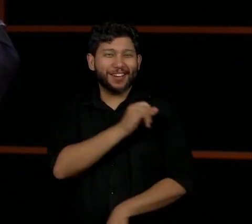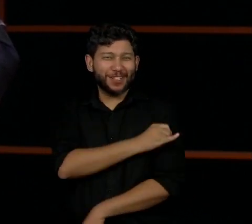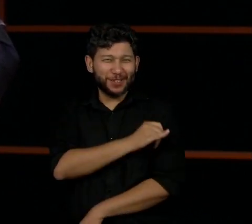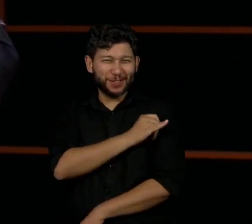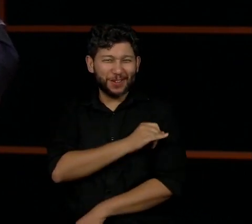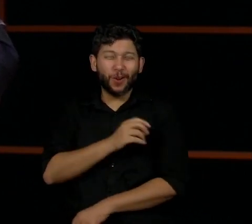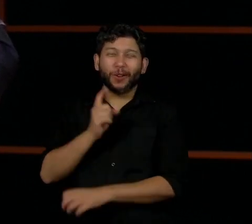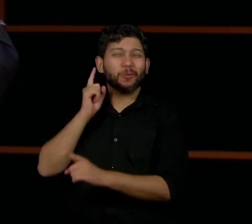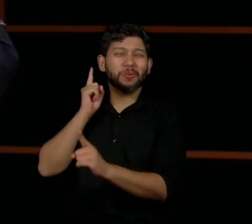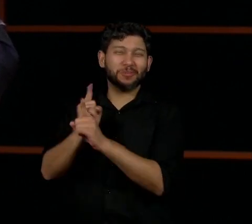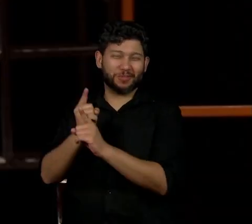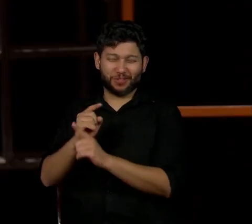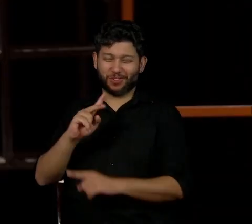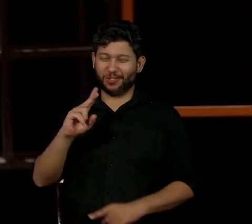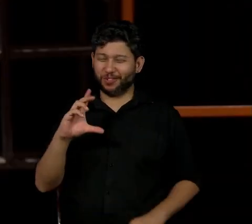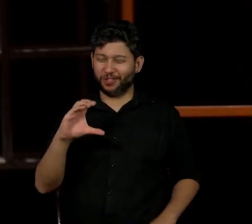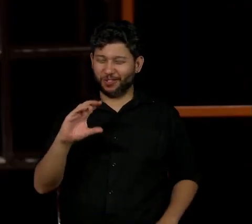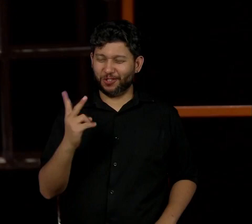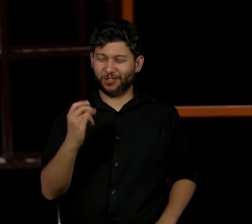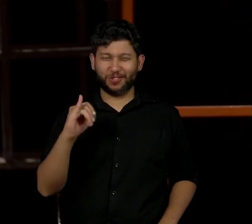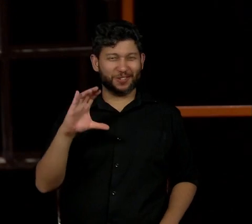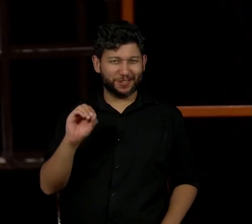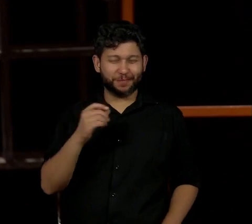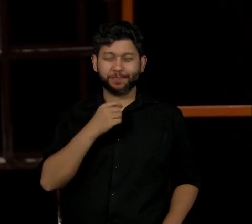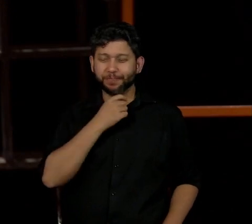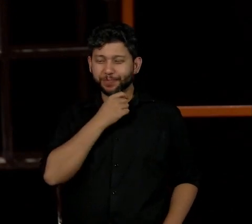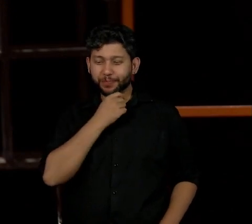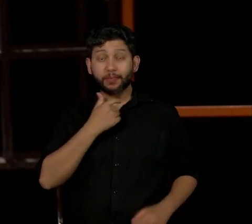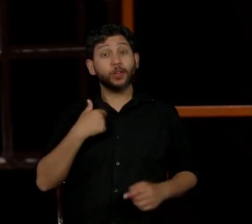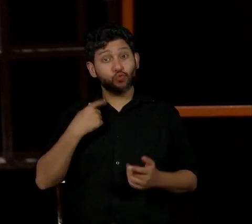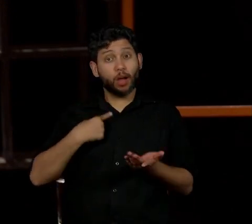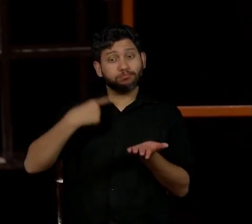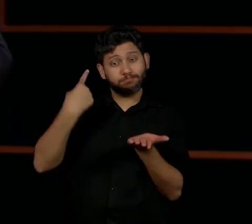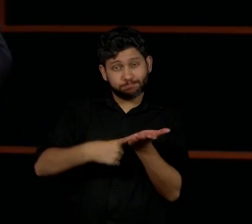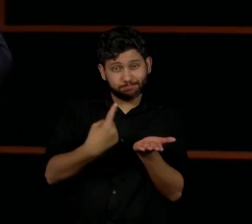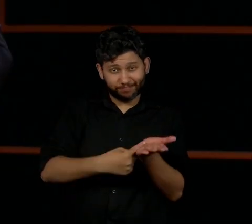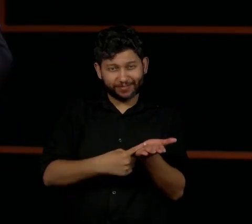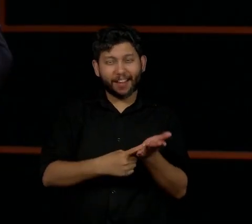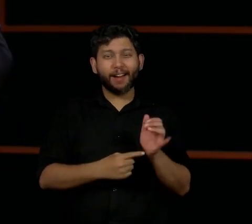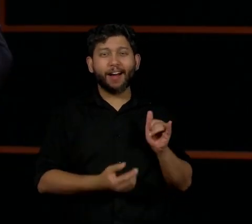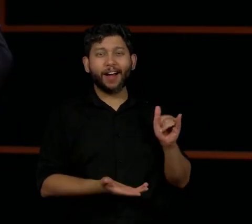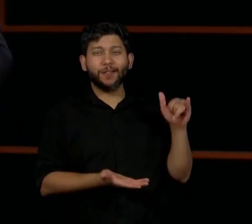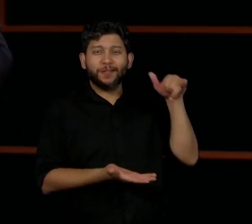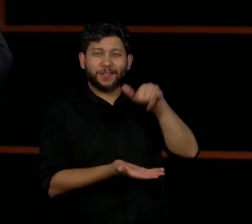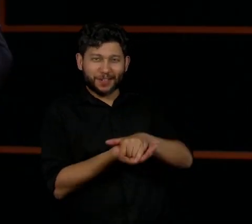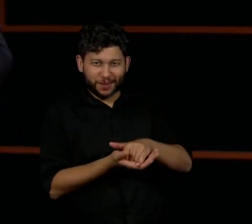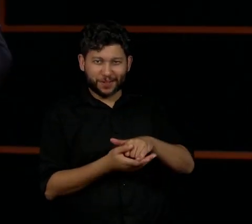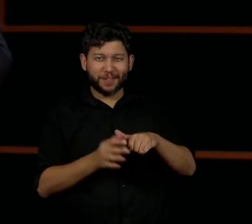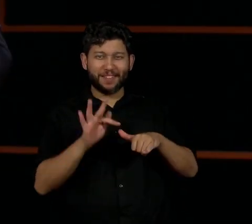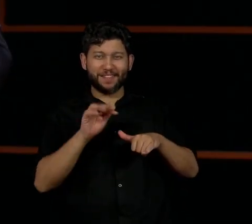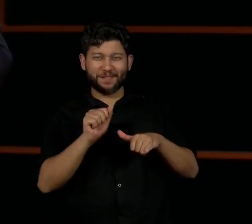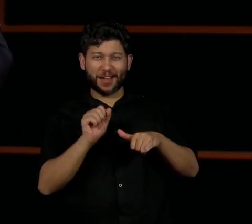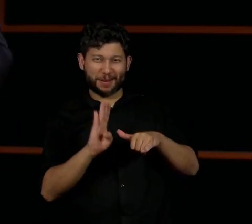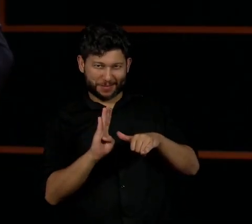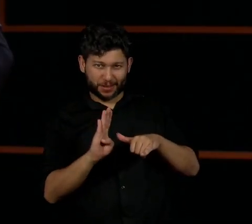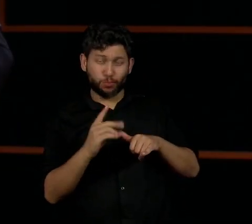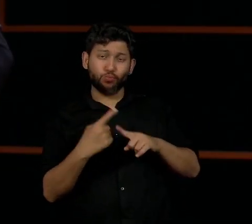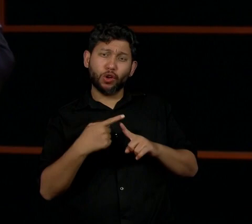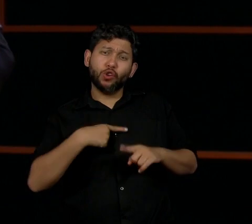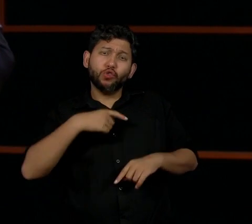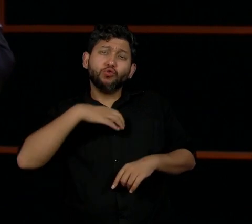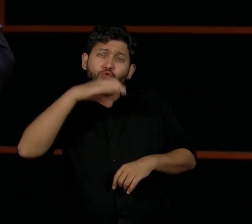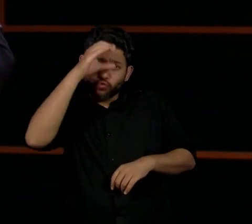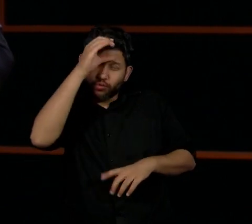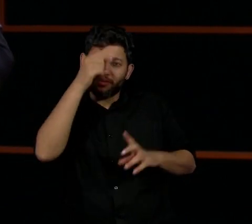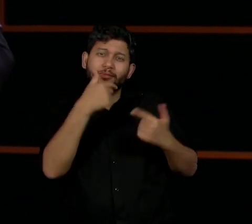Anísio. Vou a primeira vez num avião da FAB, por uma passagem que eu consigo, de um tio da aeronáutica. Entro nesse avião, que era um